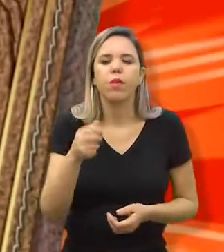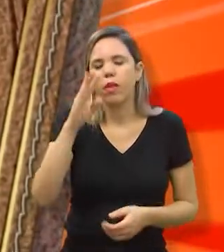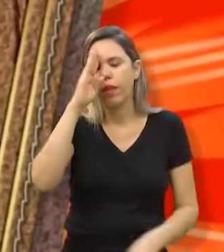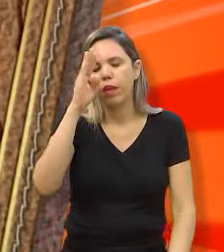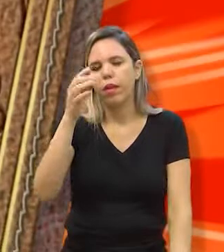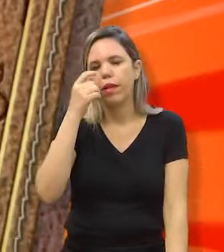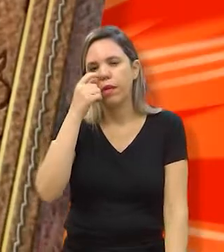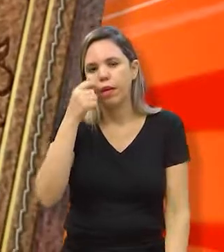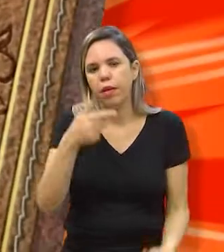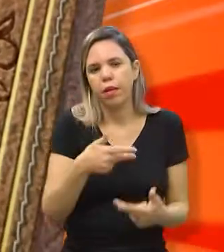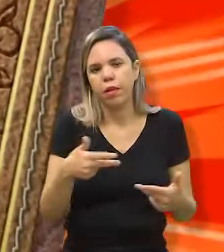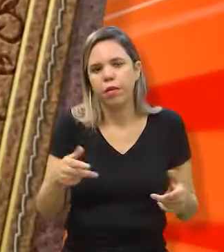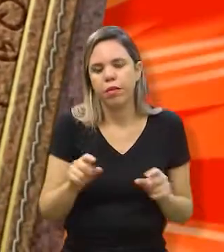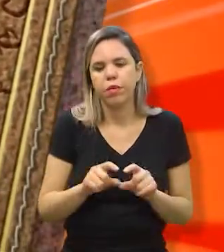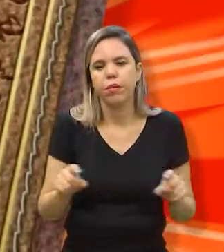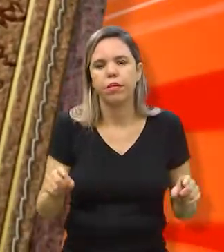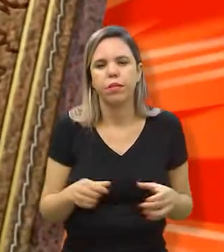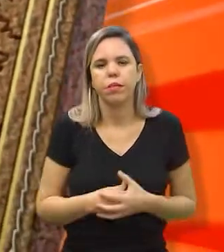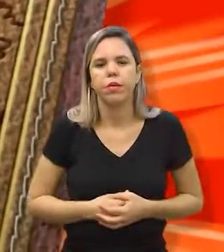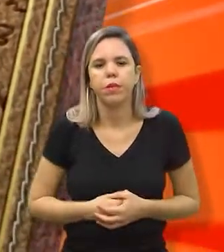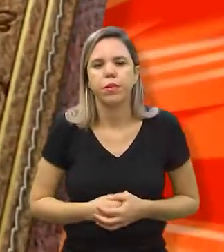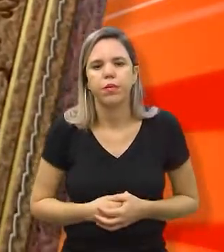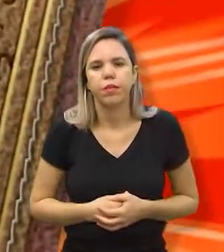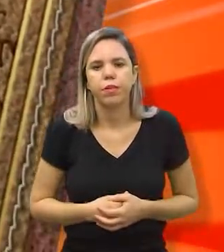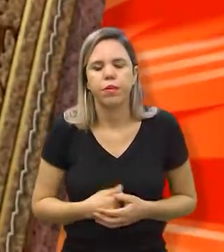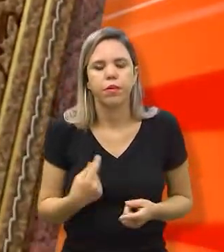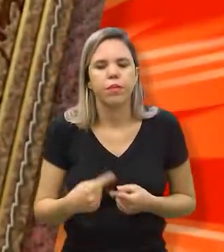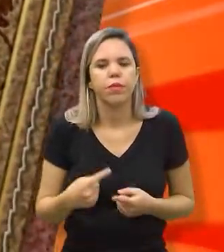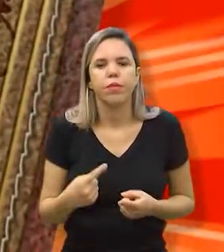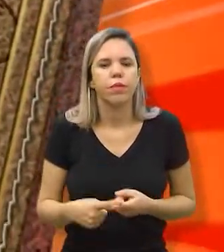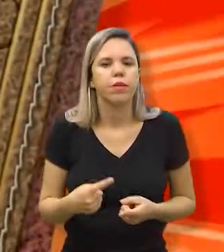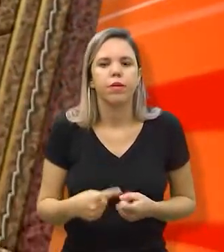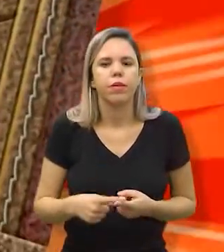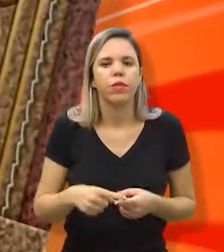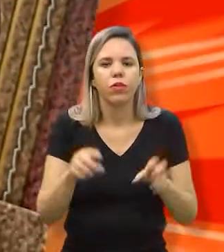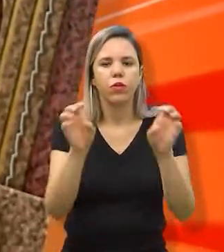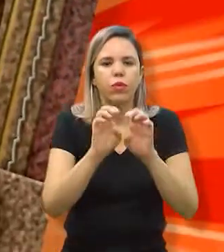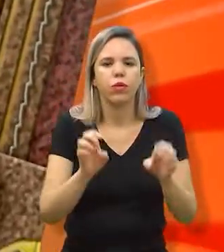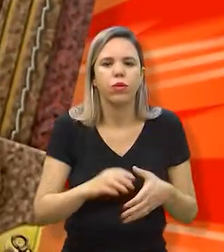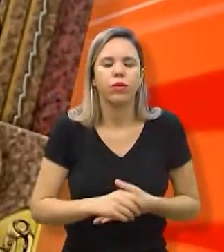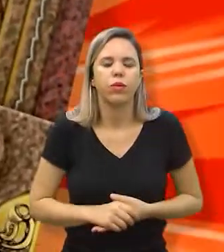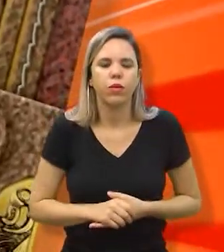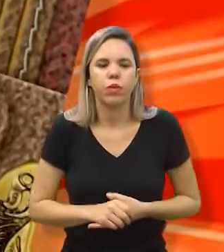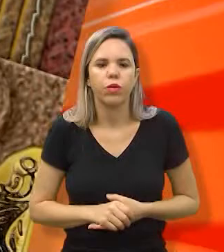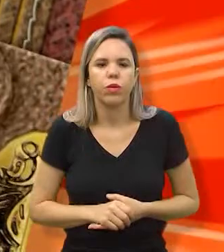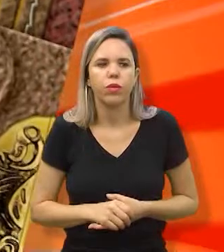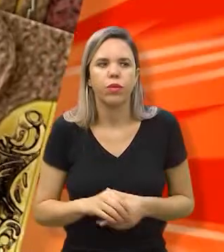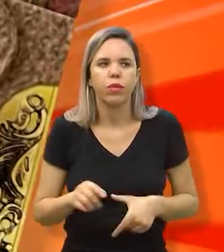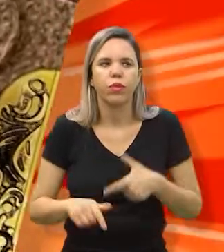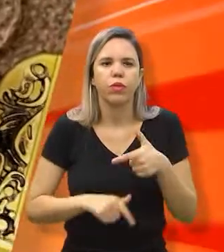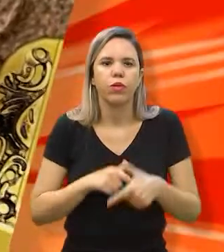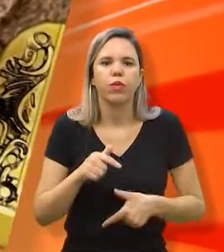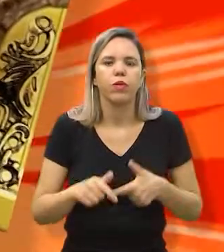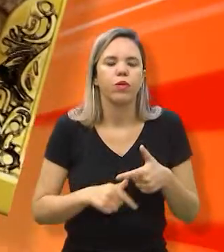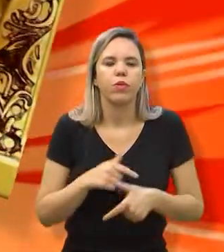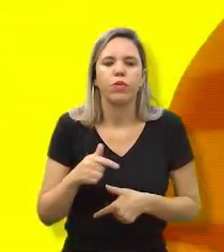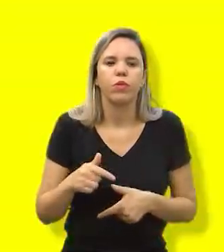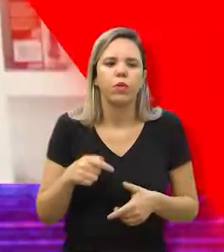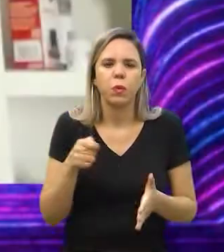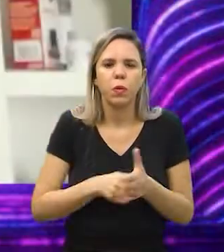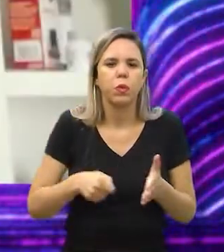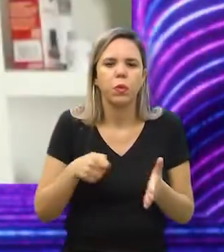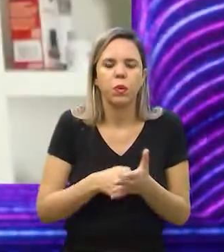principalmente algumas frases, né? Porque na parte da estrutura, isso foi trabalhado